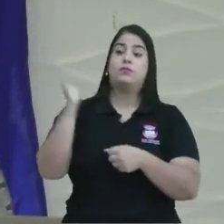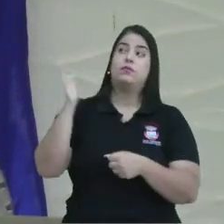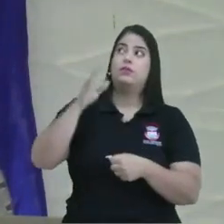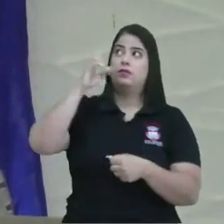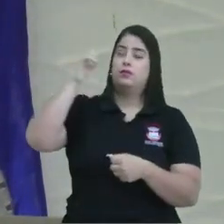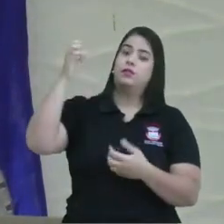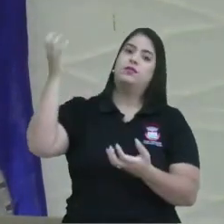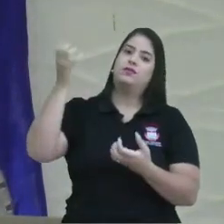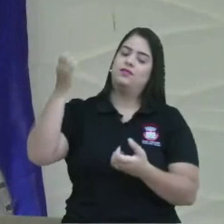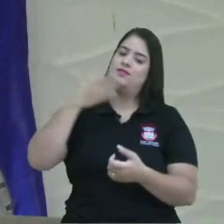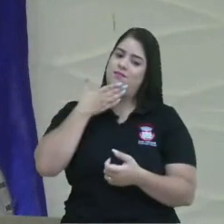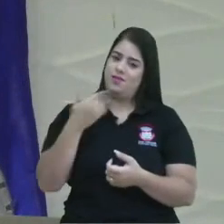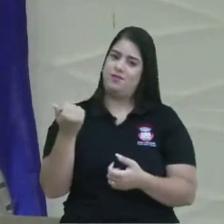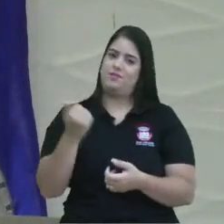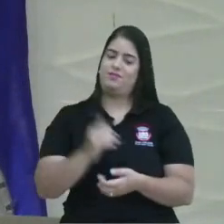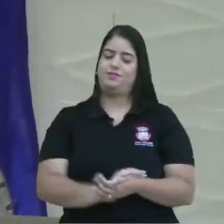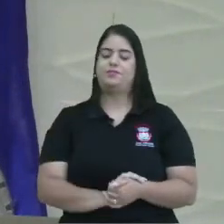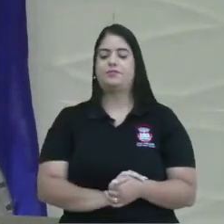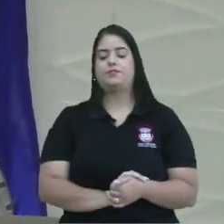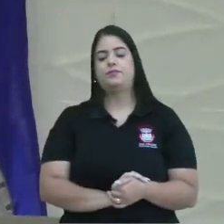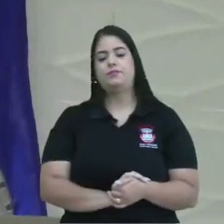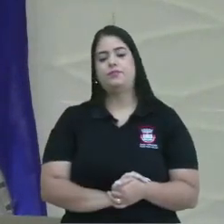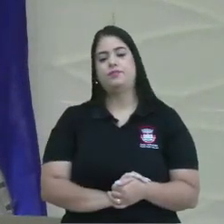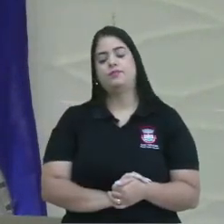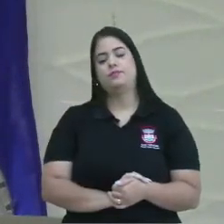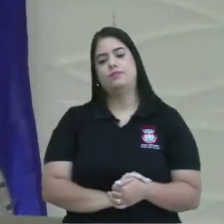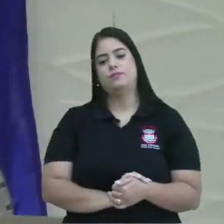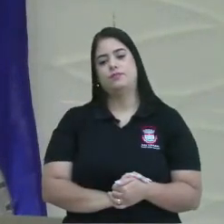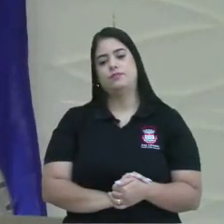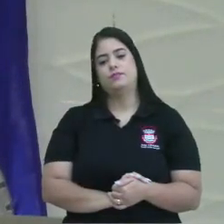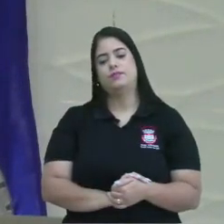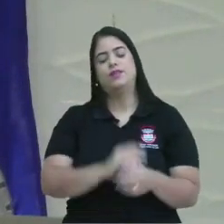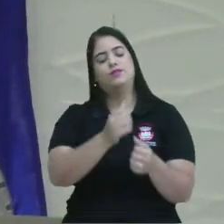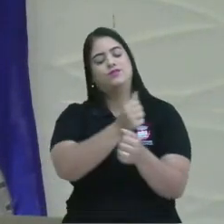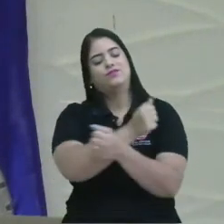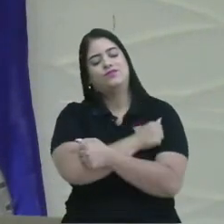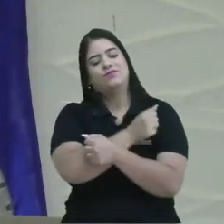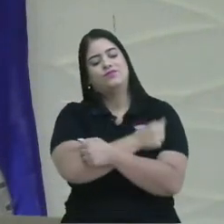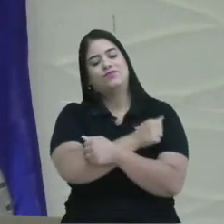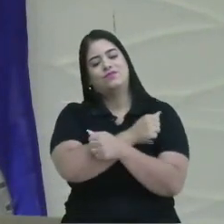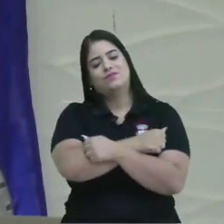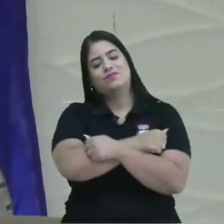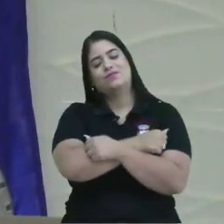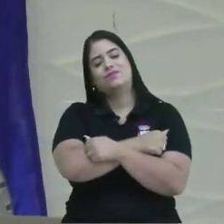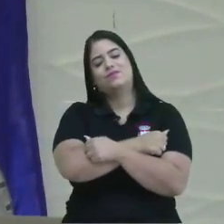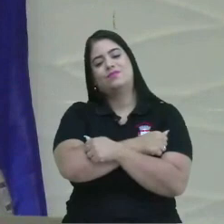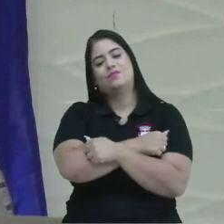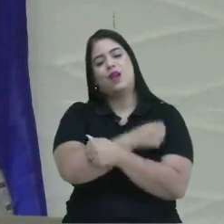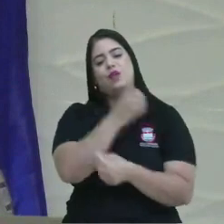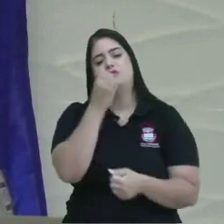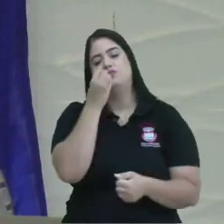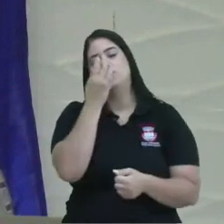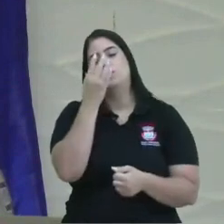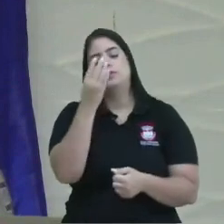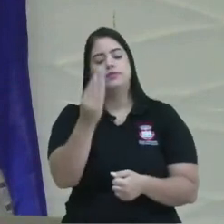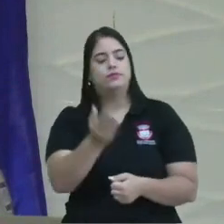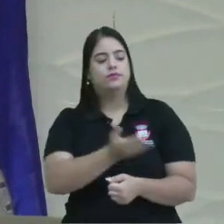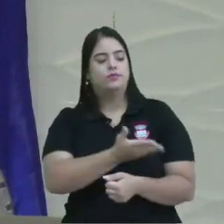vai fazer melhor. Quero deixar aqui um abraço e um cheiro no coração de cada